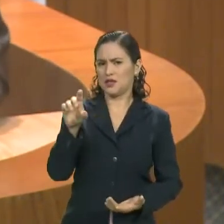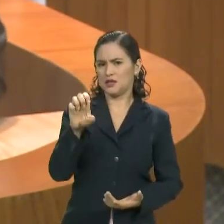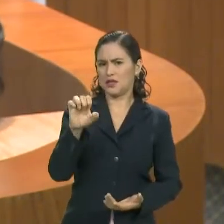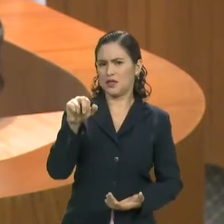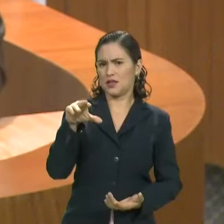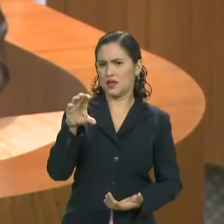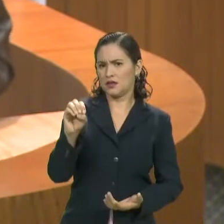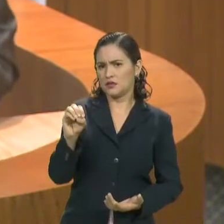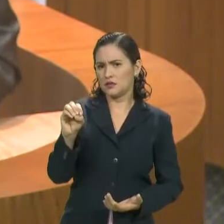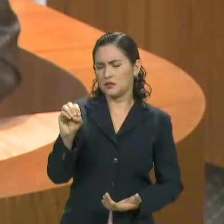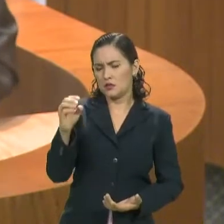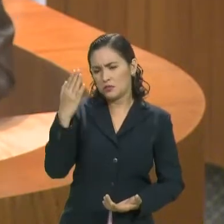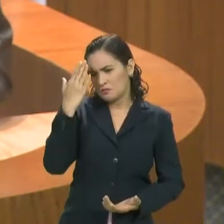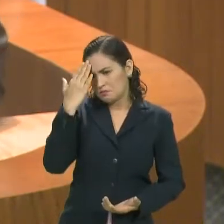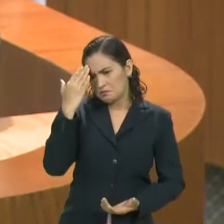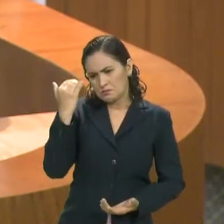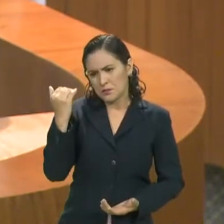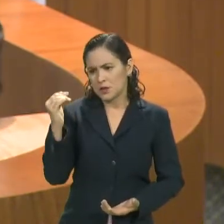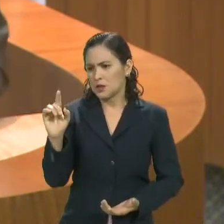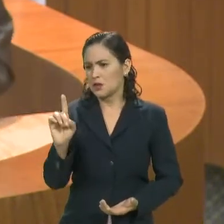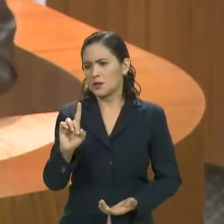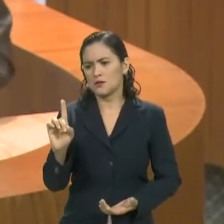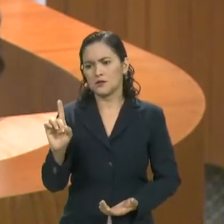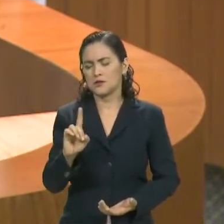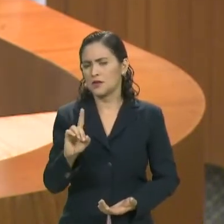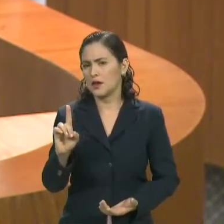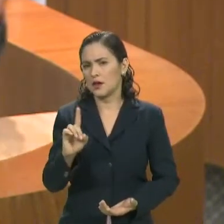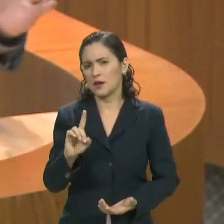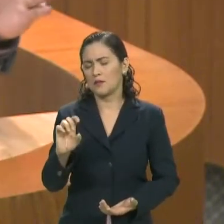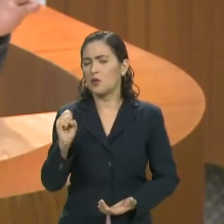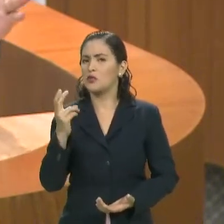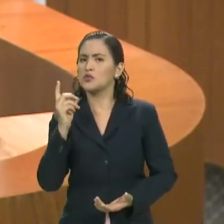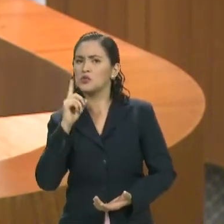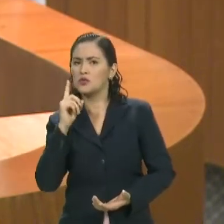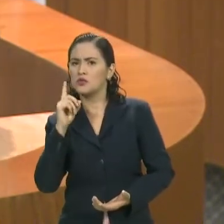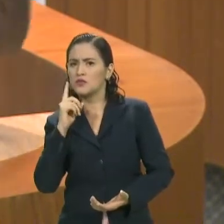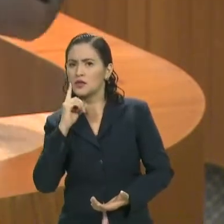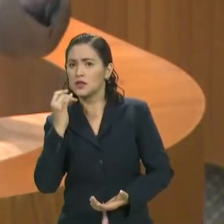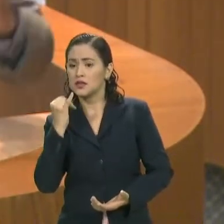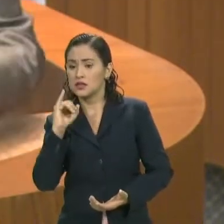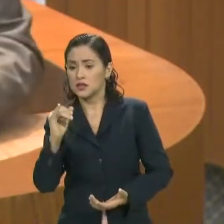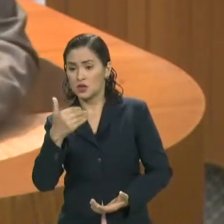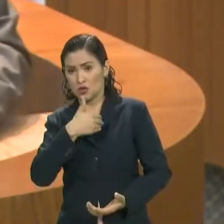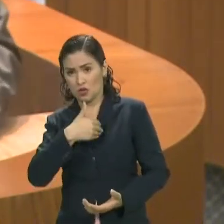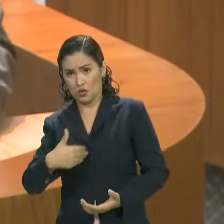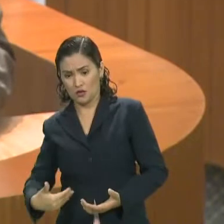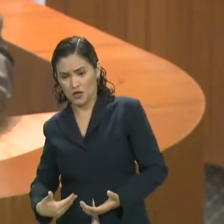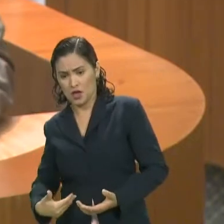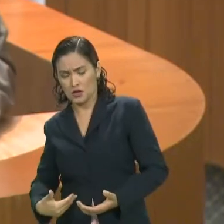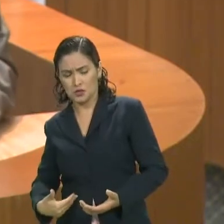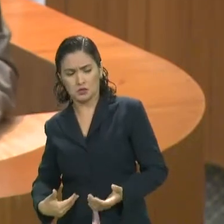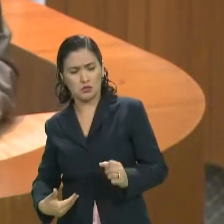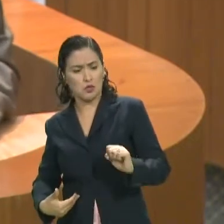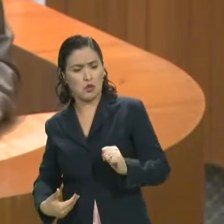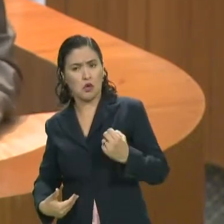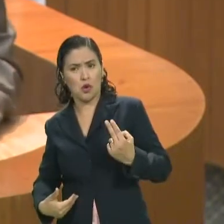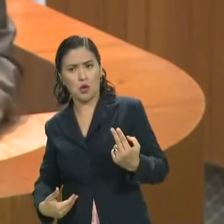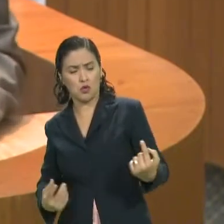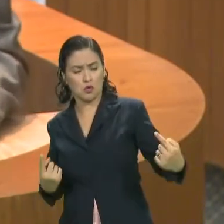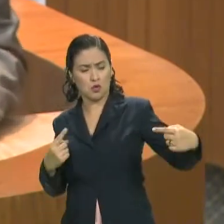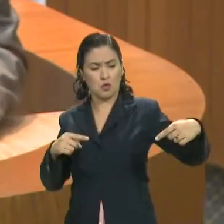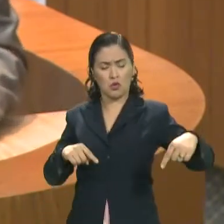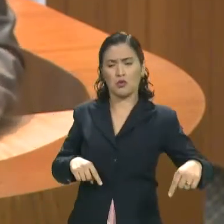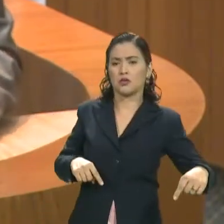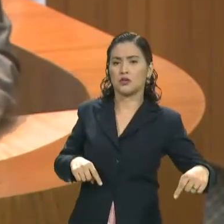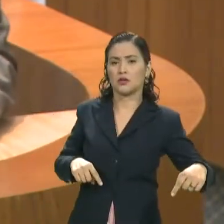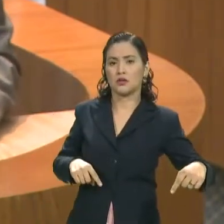ele não sabe ainda, ou ainda está em dúvida, se é governo ou oposição, porque eu questionei, com